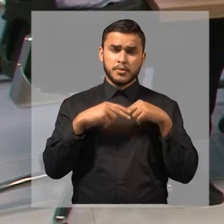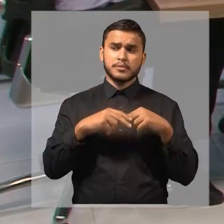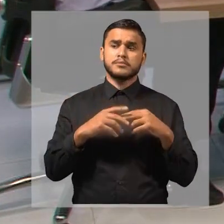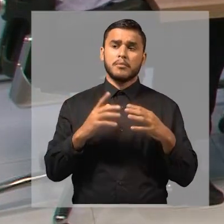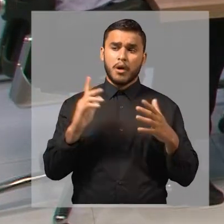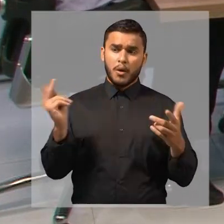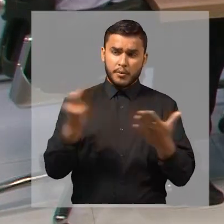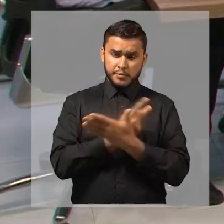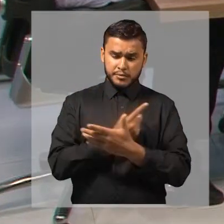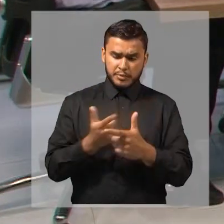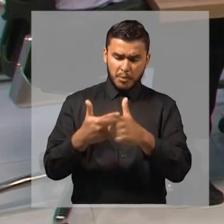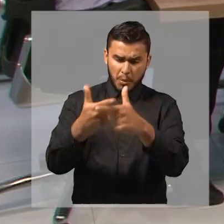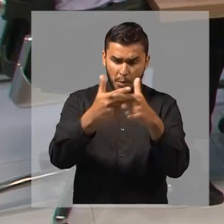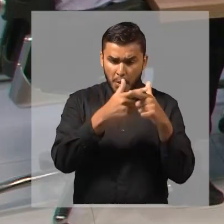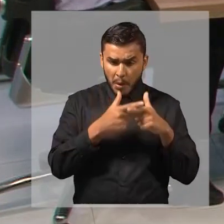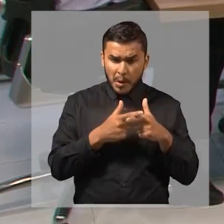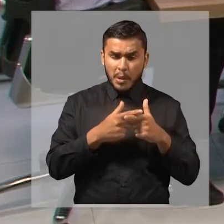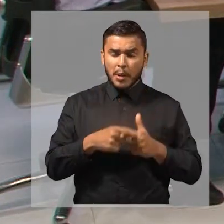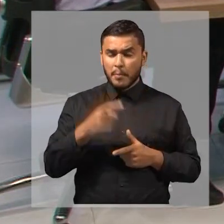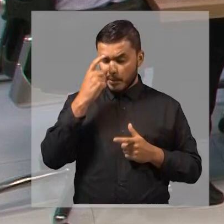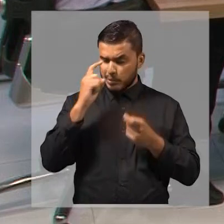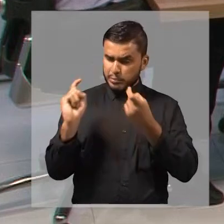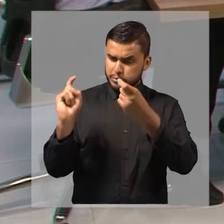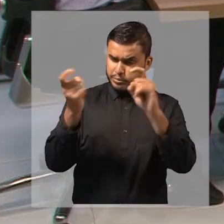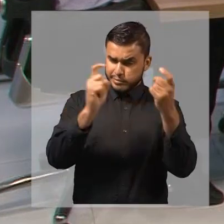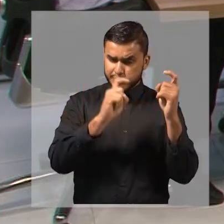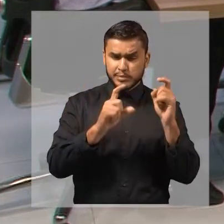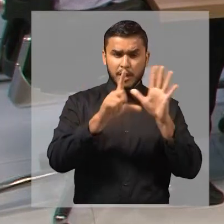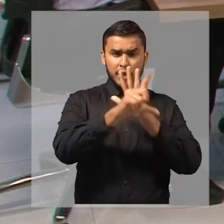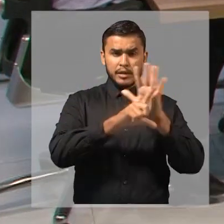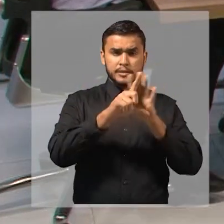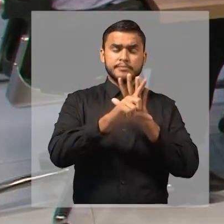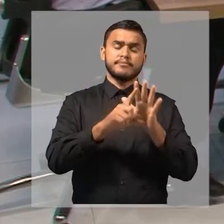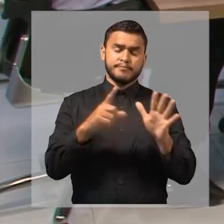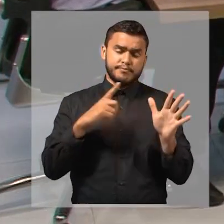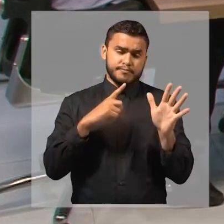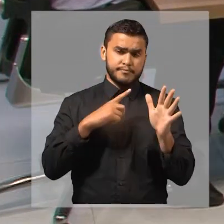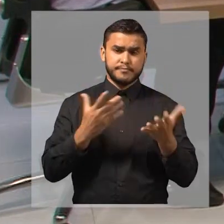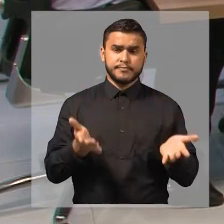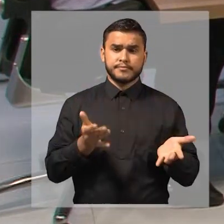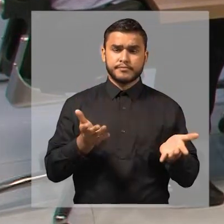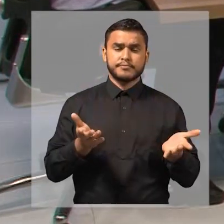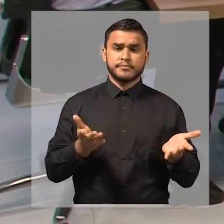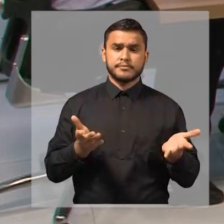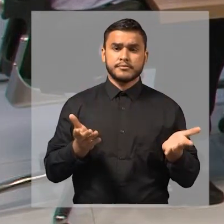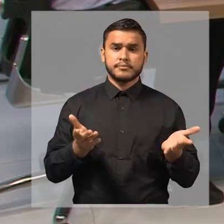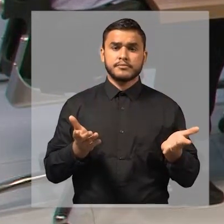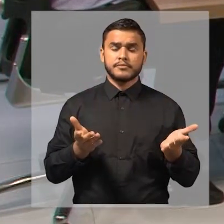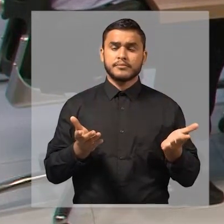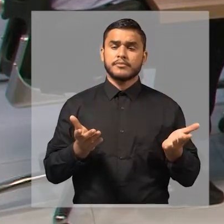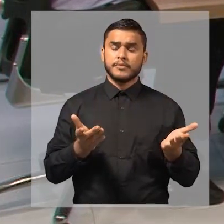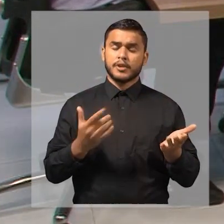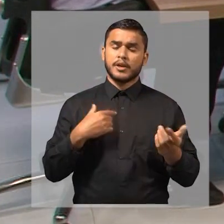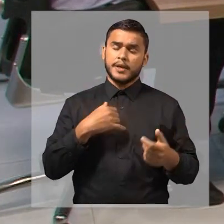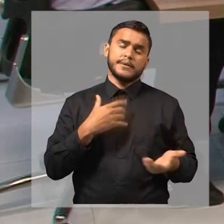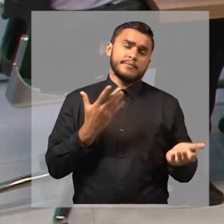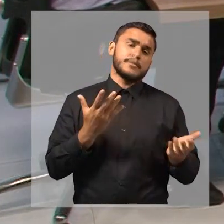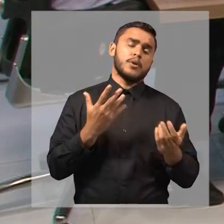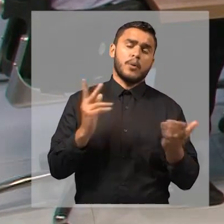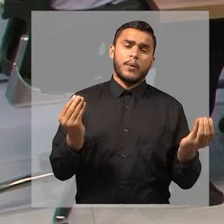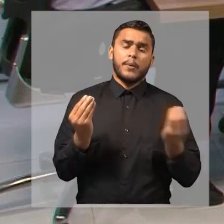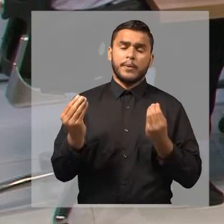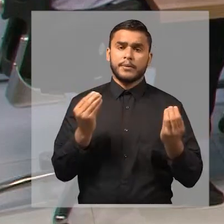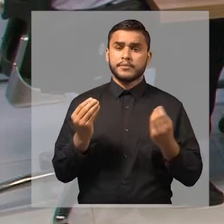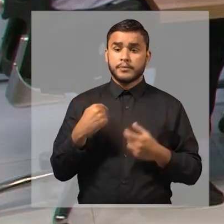interno para discutir com o legislativo, não consegue. Tem um detalhe importante, a instabilidade dele, quer dizer, ele diz uma coisa